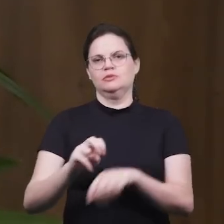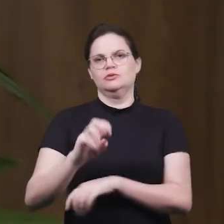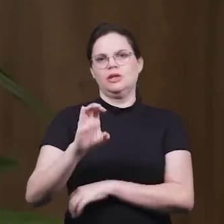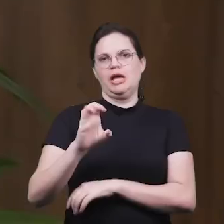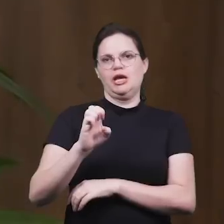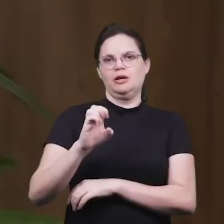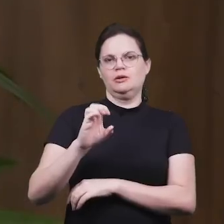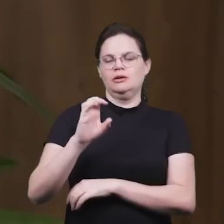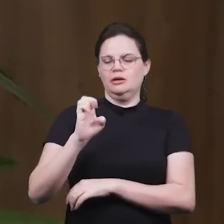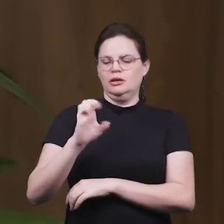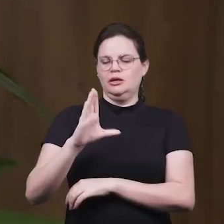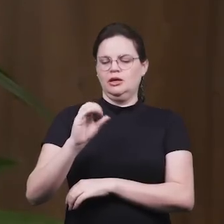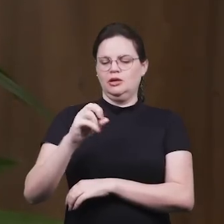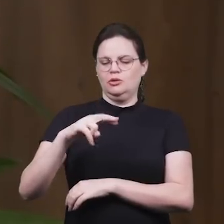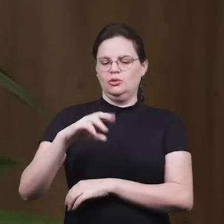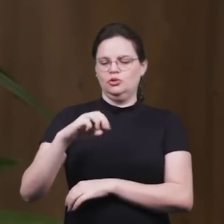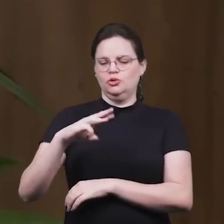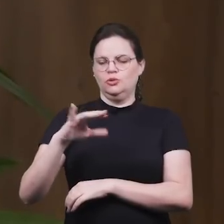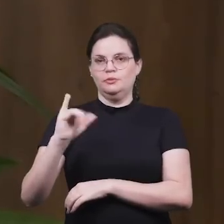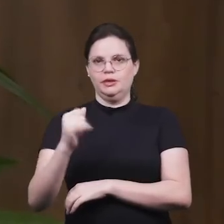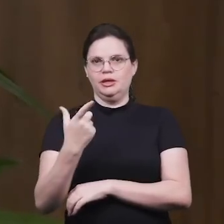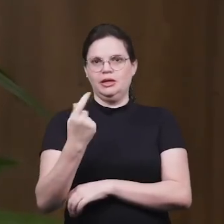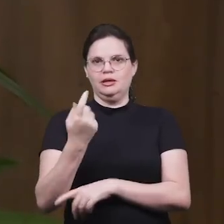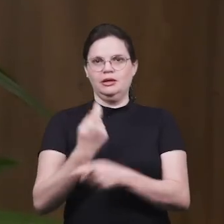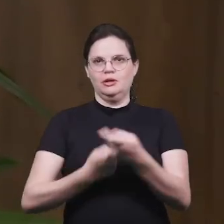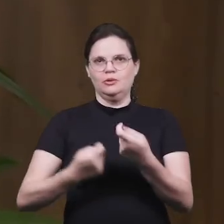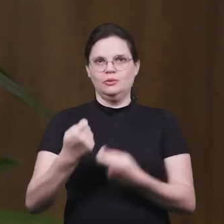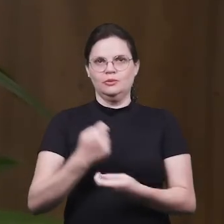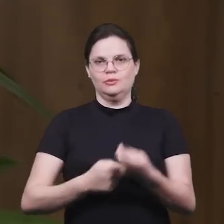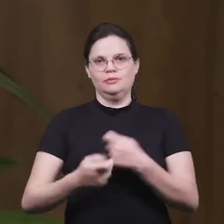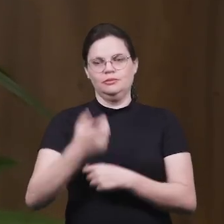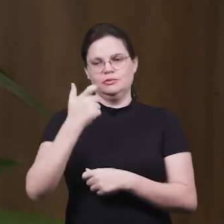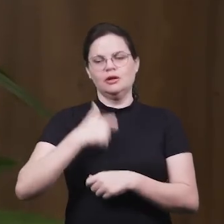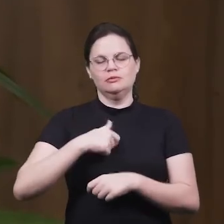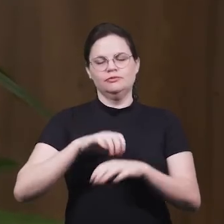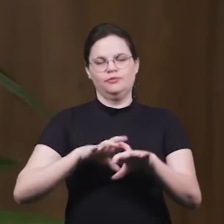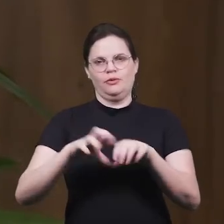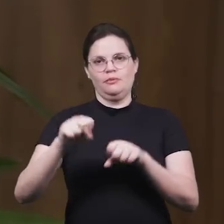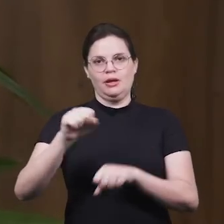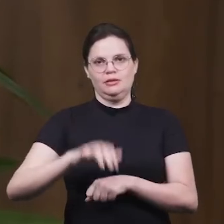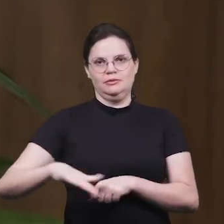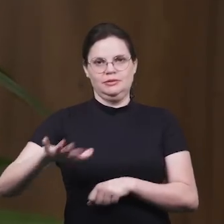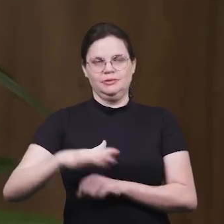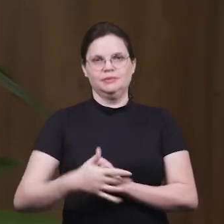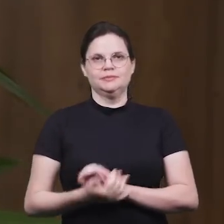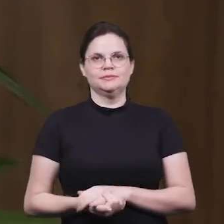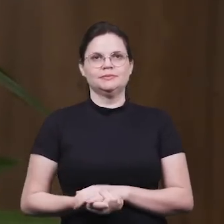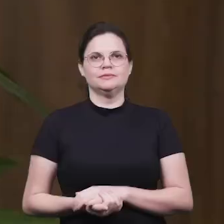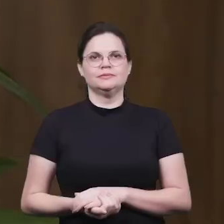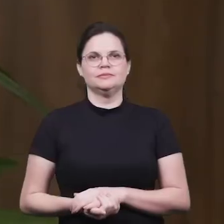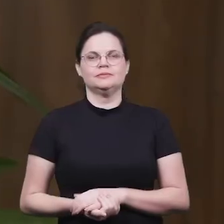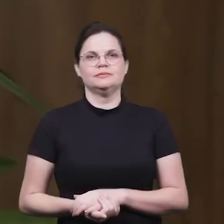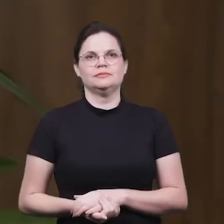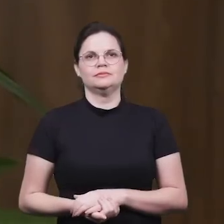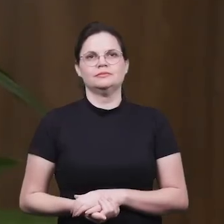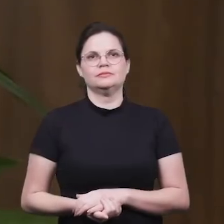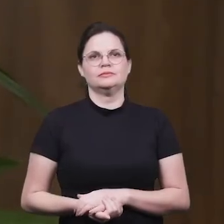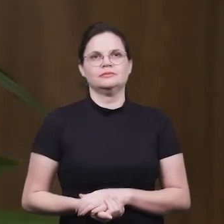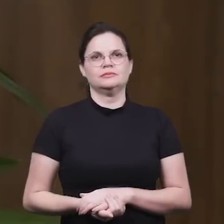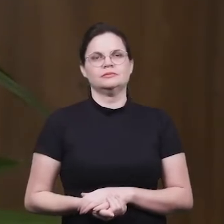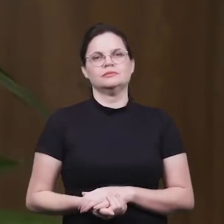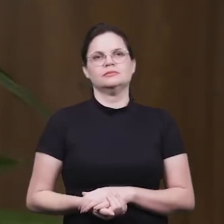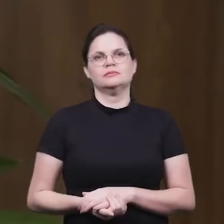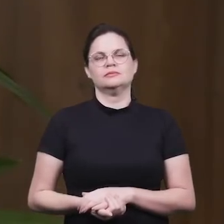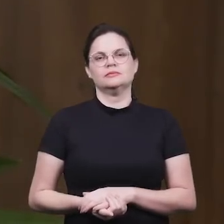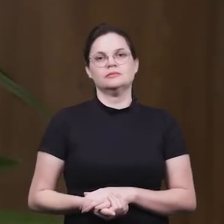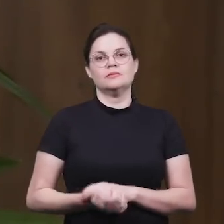Então, sou pós-graduado em economia. Mas naquele momento, quando nós sentimos